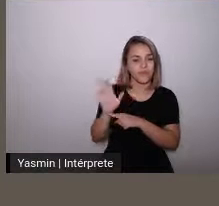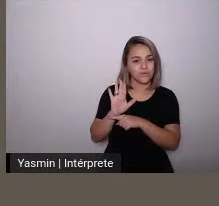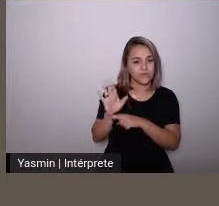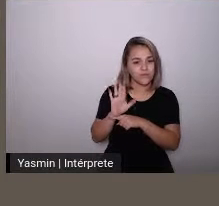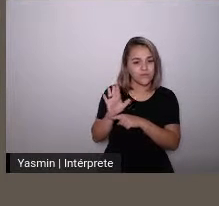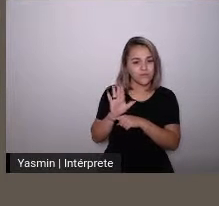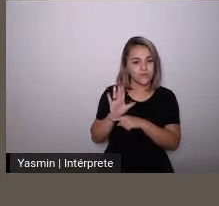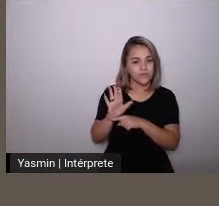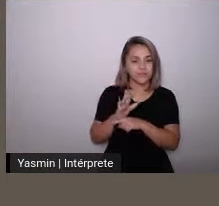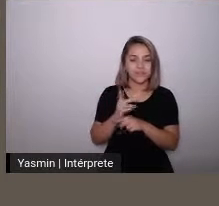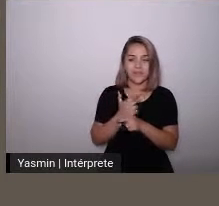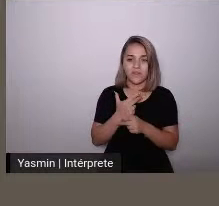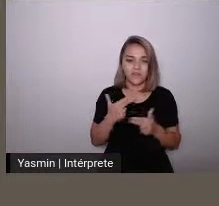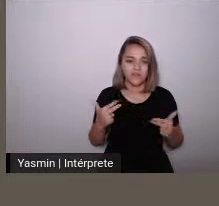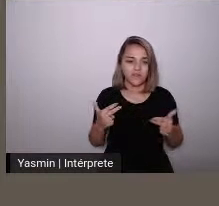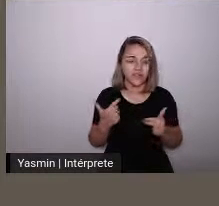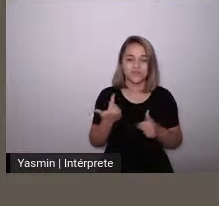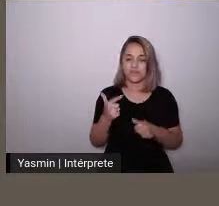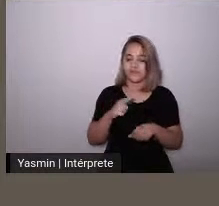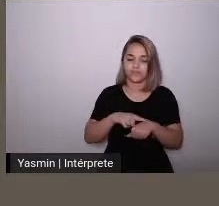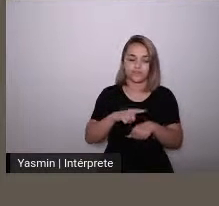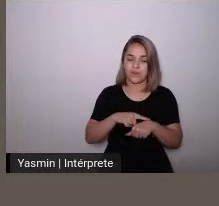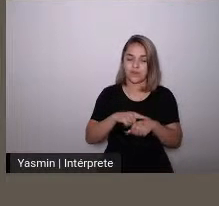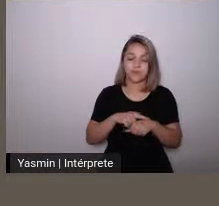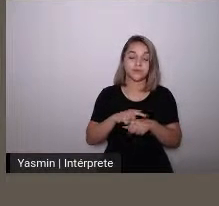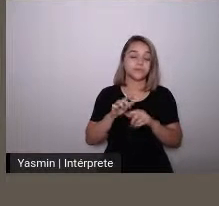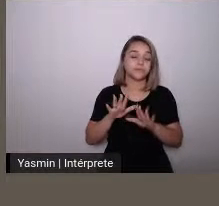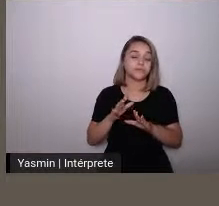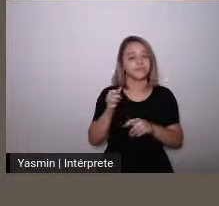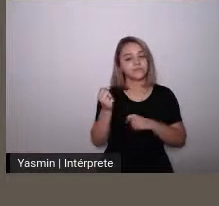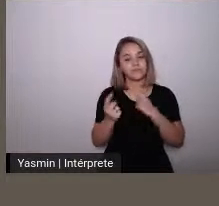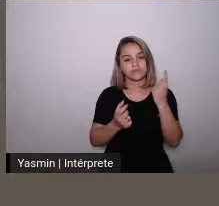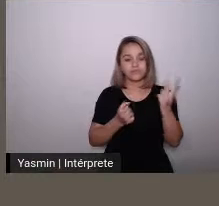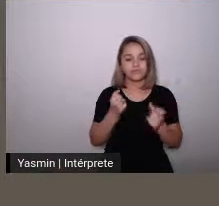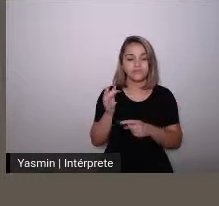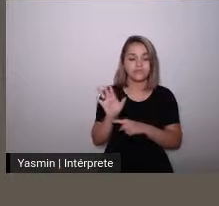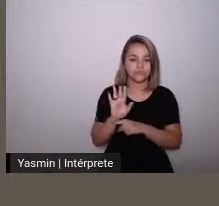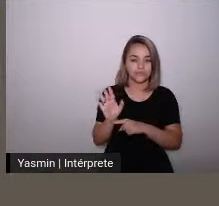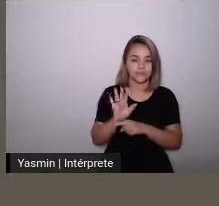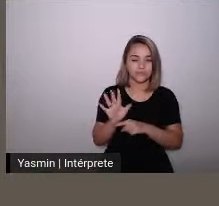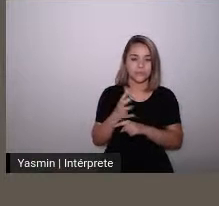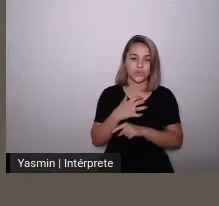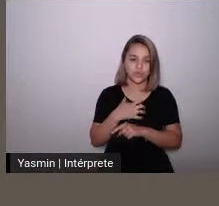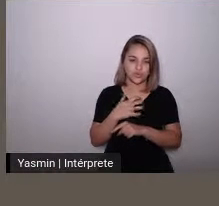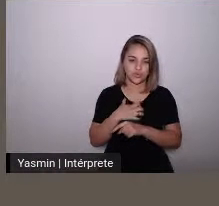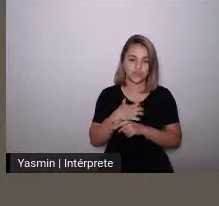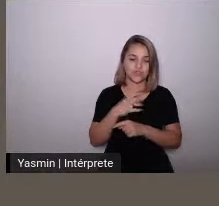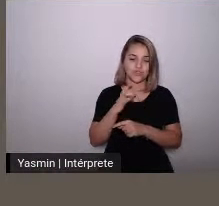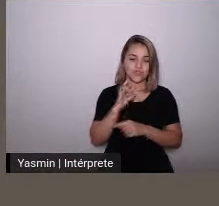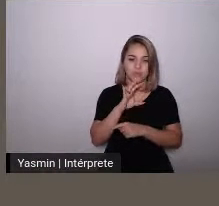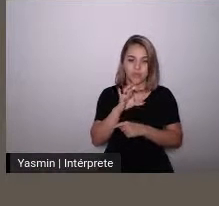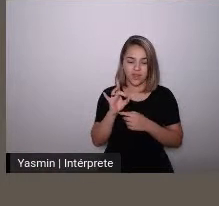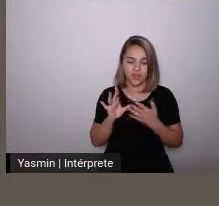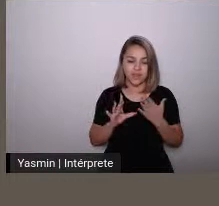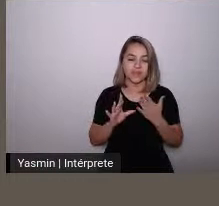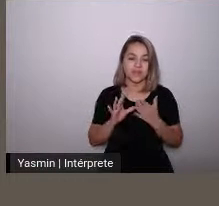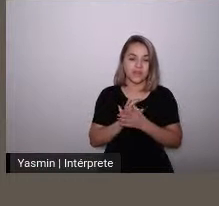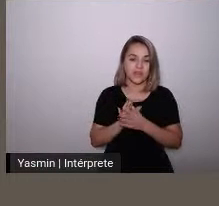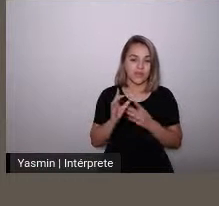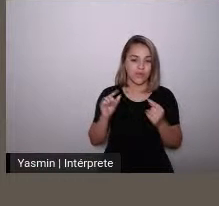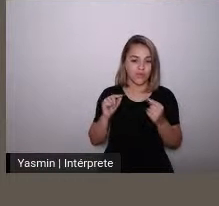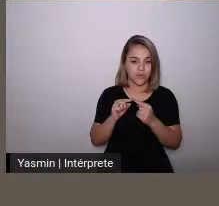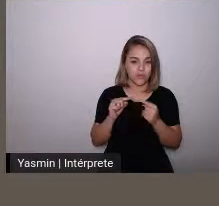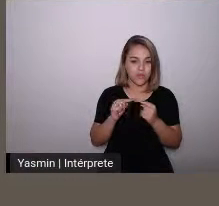vários filmes, porque, enfim, não temos tempo, mas alguns filmes que, de uma certa maneira, cada um vinculado a uma corrente, procuraram a